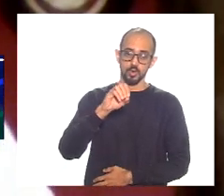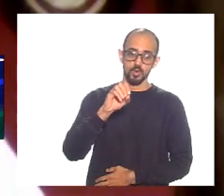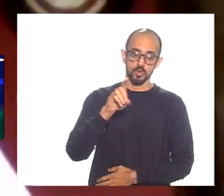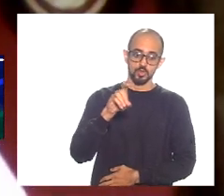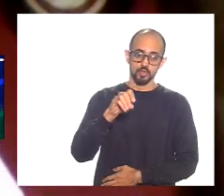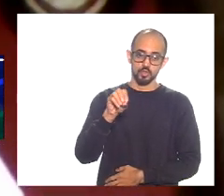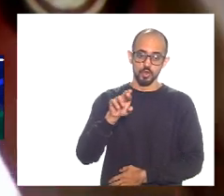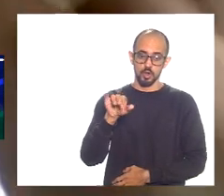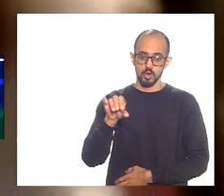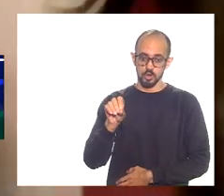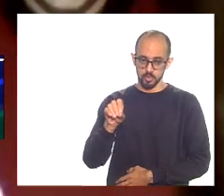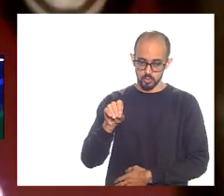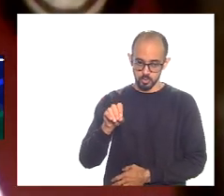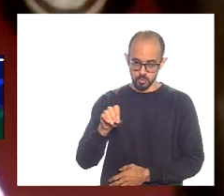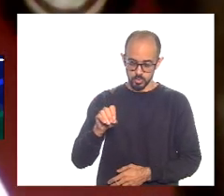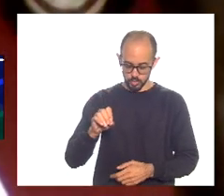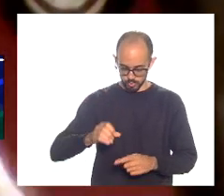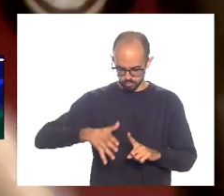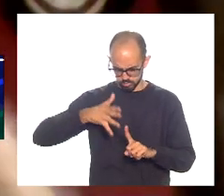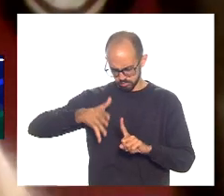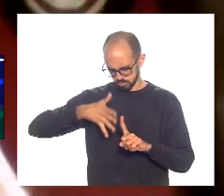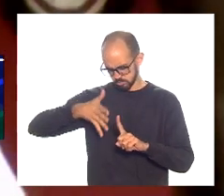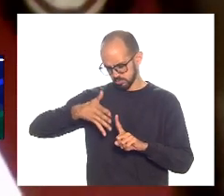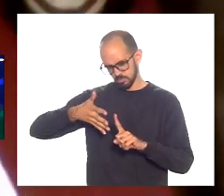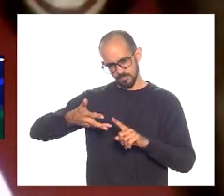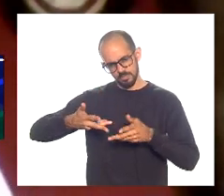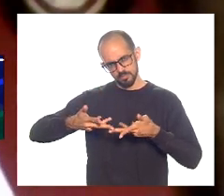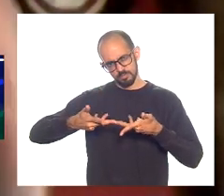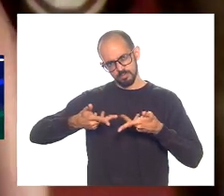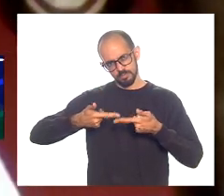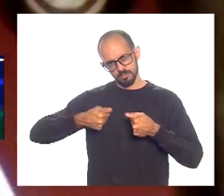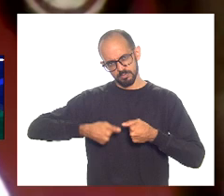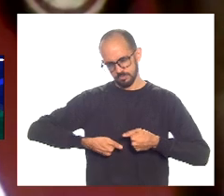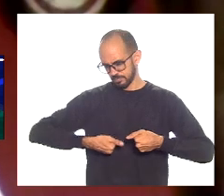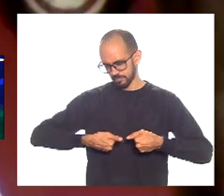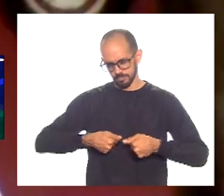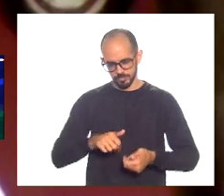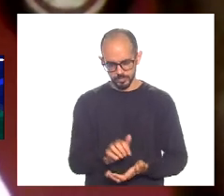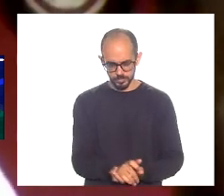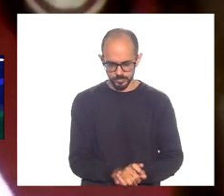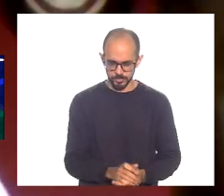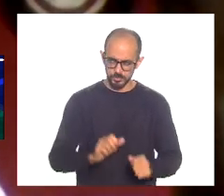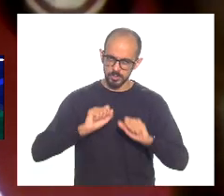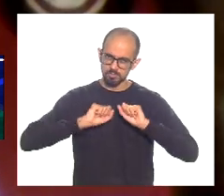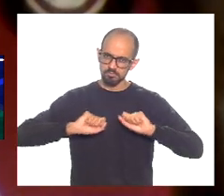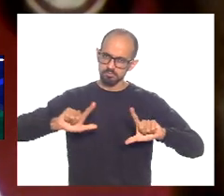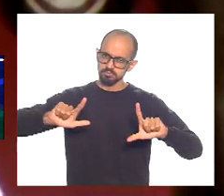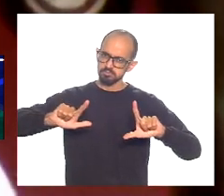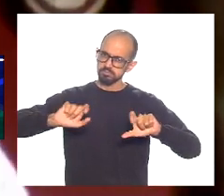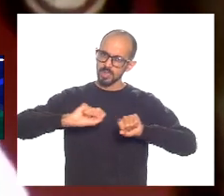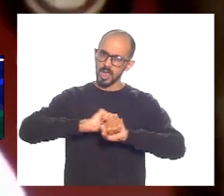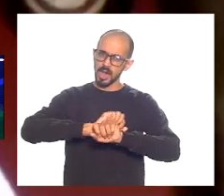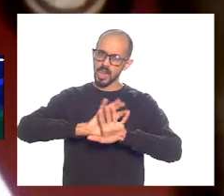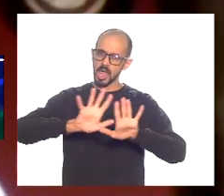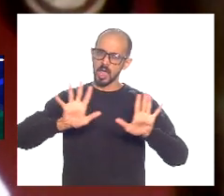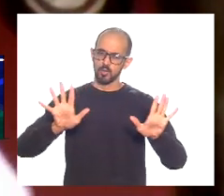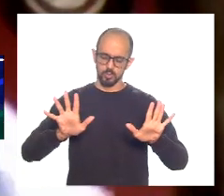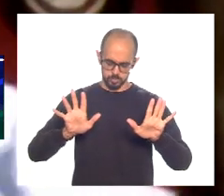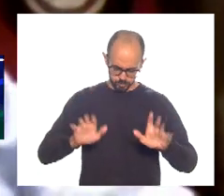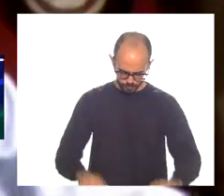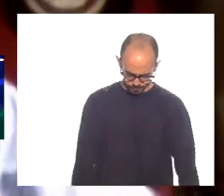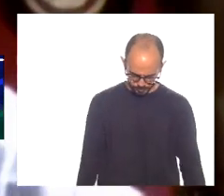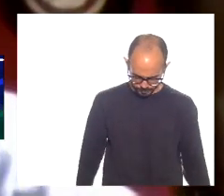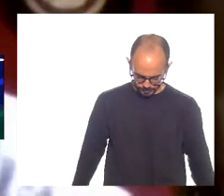Mauro Osório. O Mauro Osório fez uma excelente exposição, realmente esclarecedora, não é?